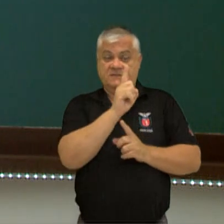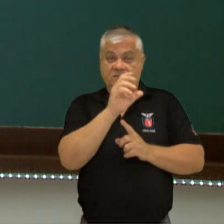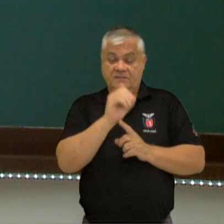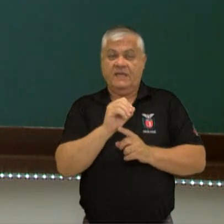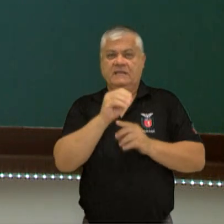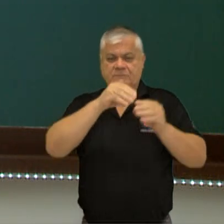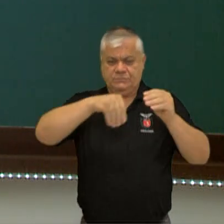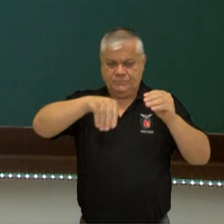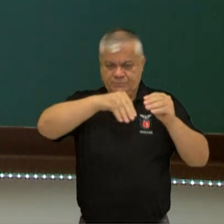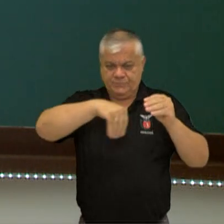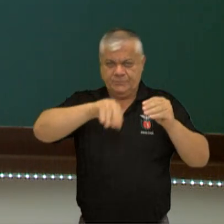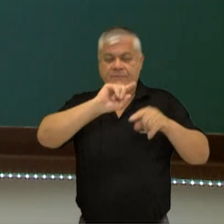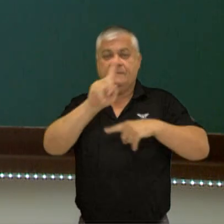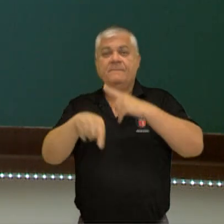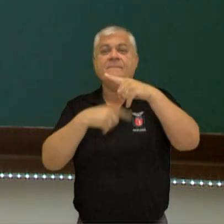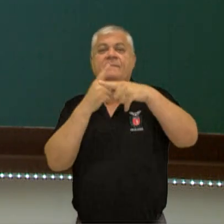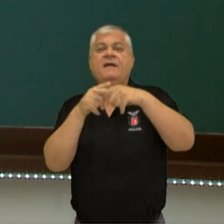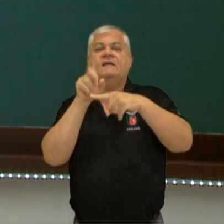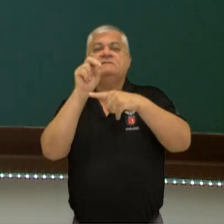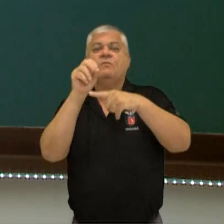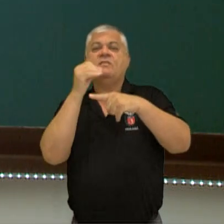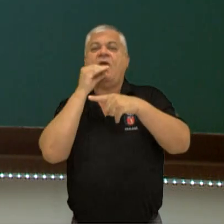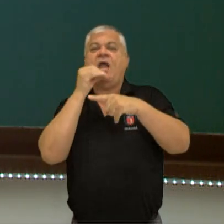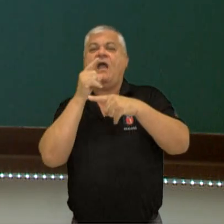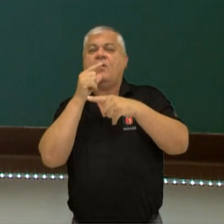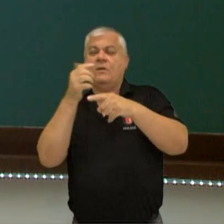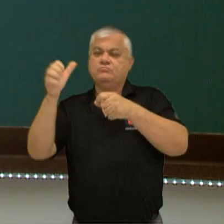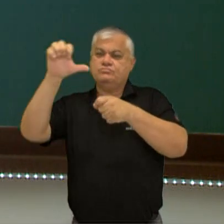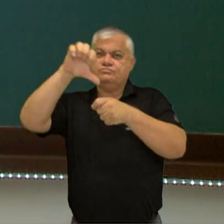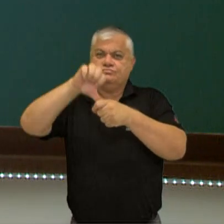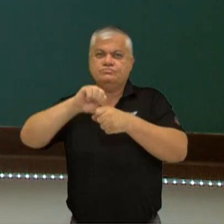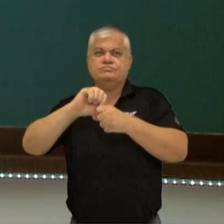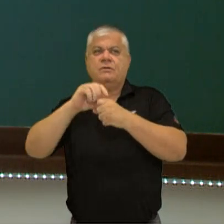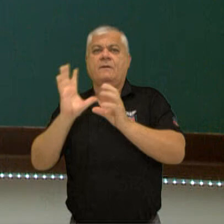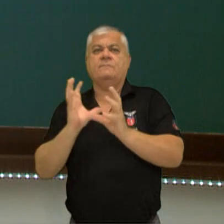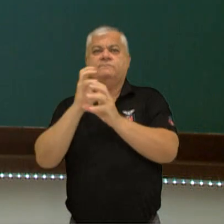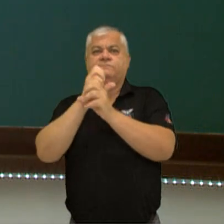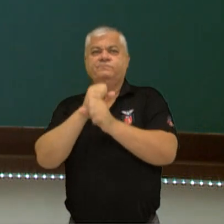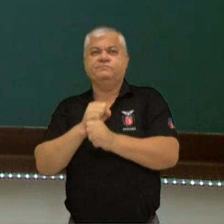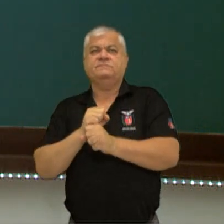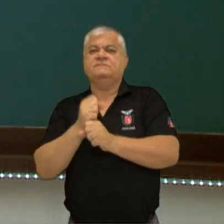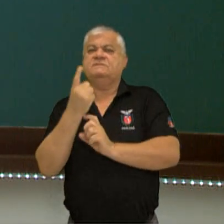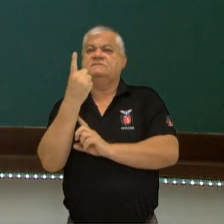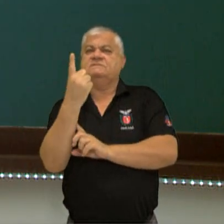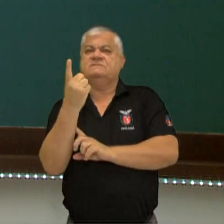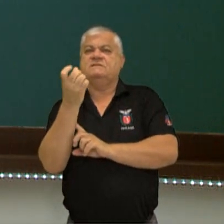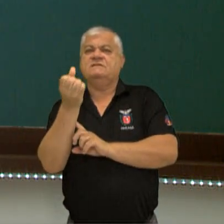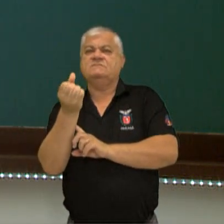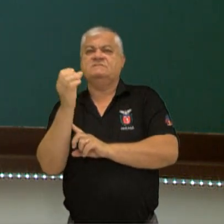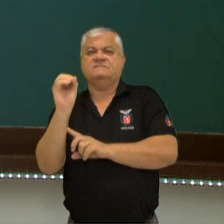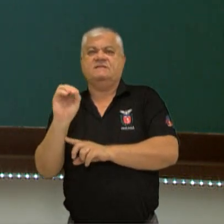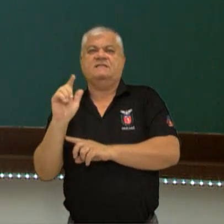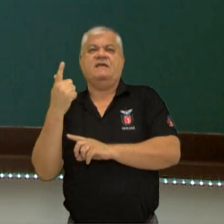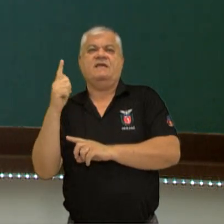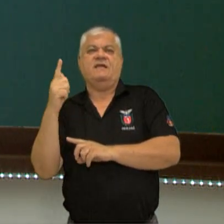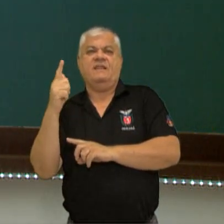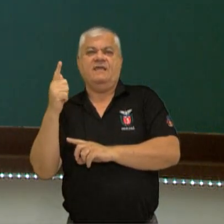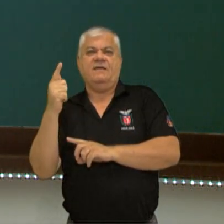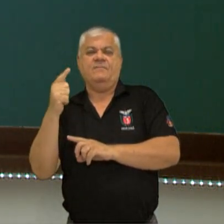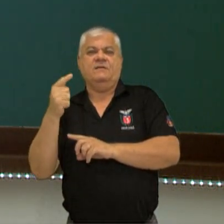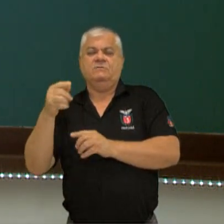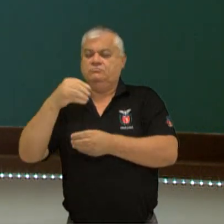sacarose mais 50 gramas de água com 30 graus de temperatura deu lá as minhas 160 gramas